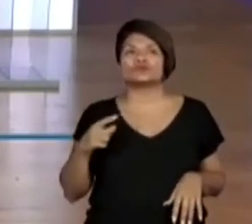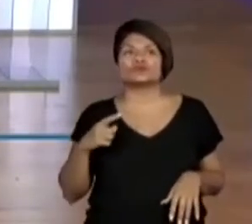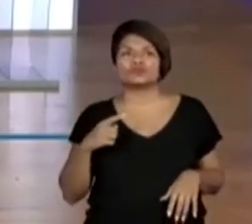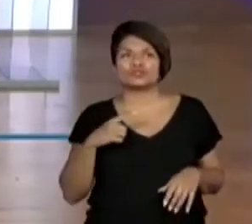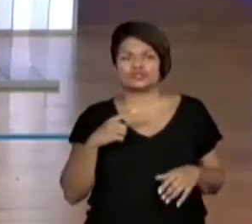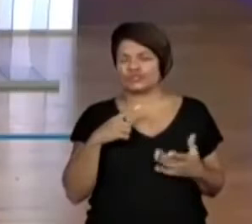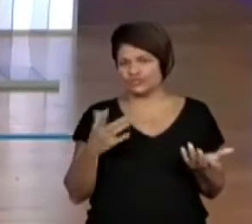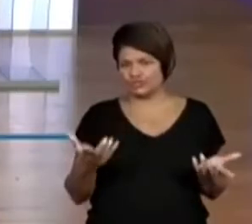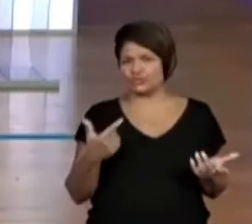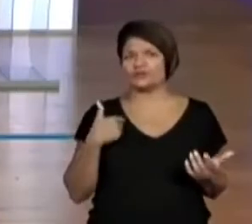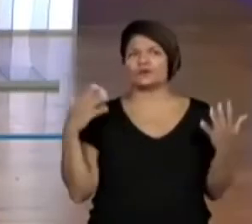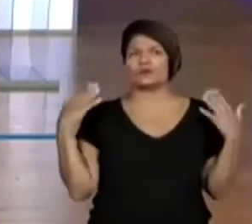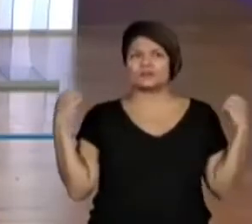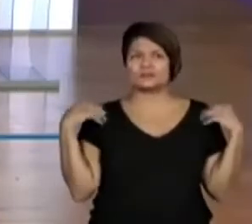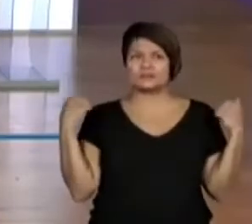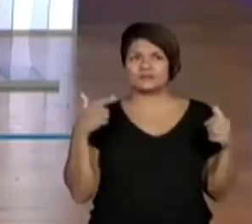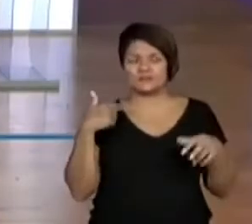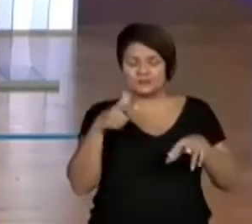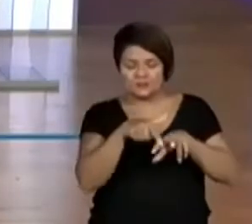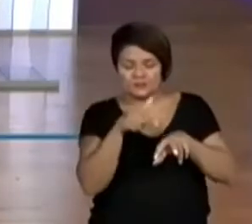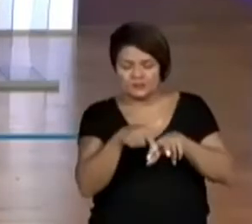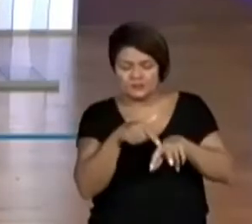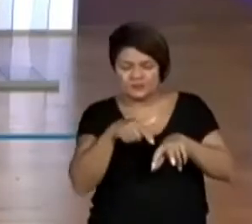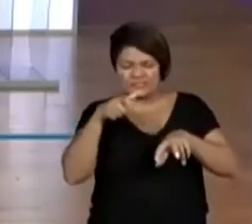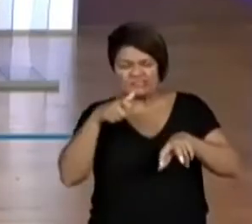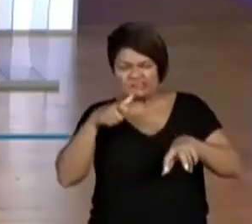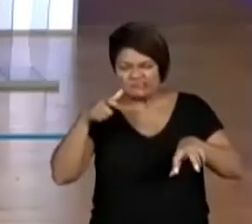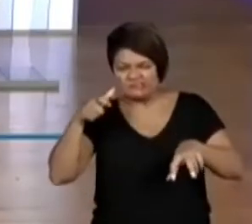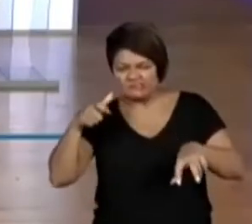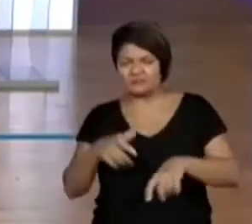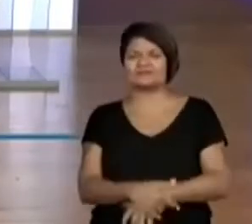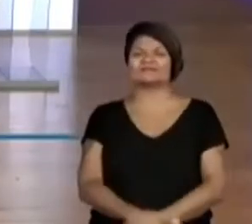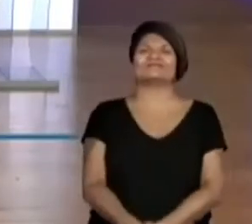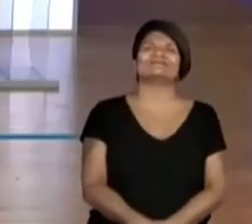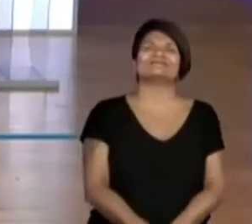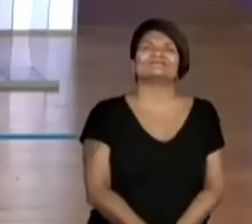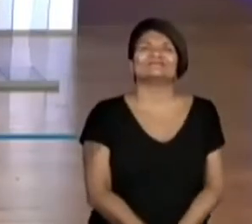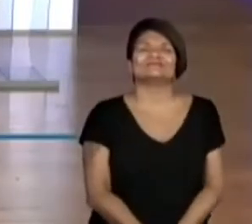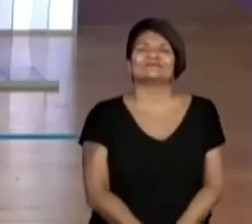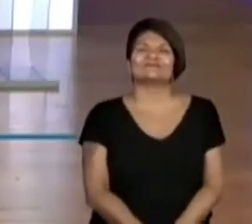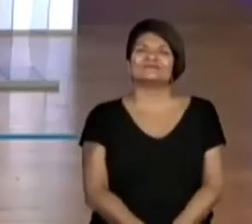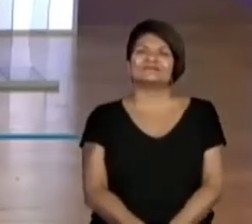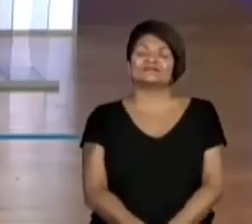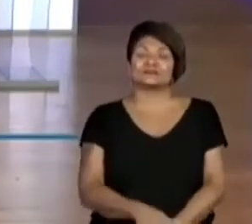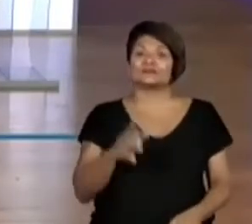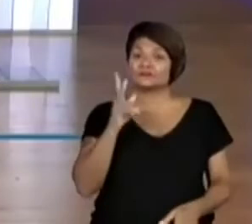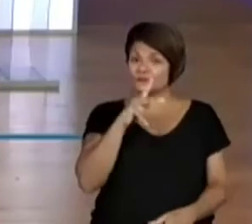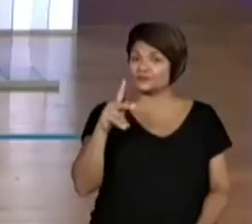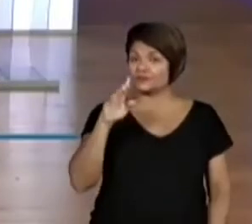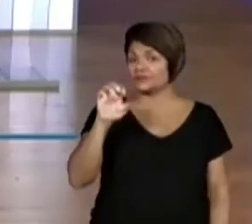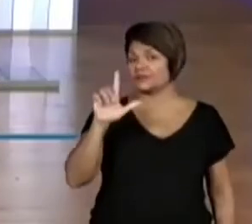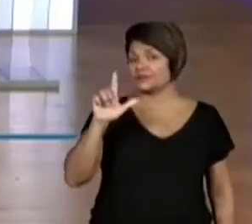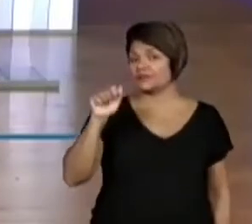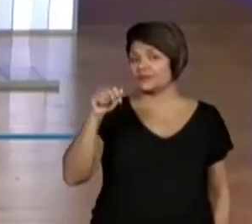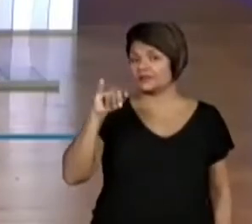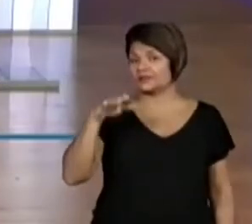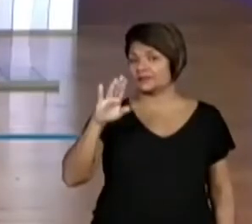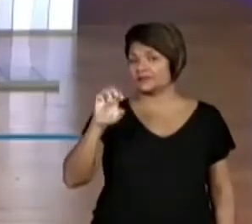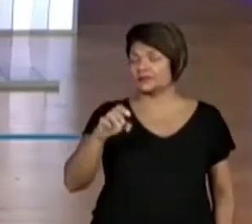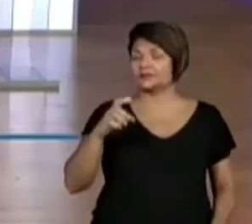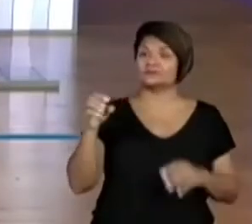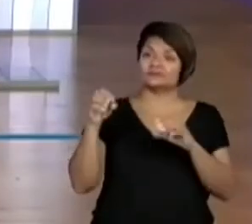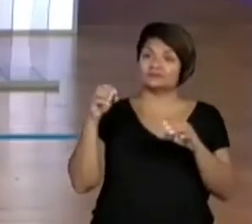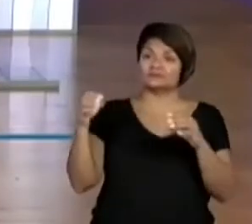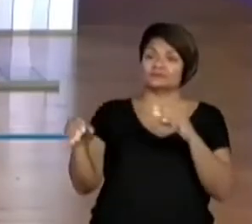pinguelinha é tão bonitinha. Prendi meu chinelinho. Olha, o Kleber da professora Elaine aí, ó, dando várias dicas, hein? Uau,